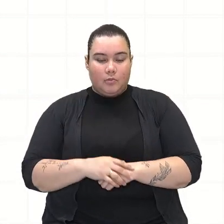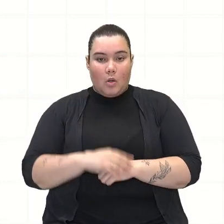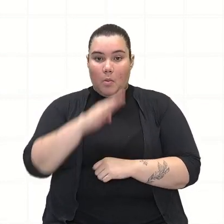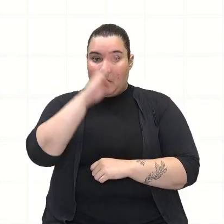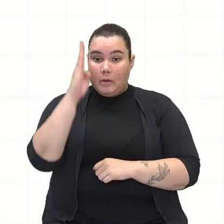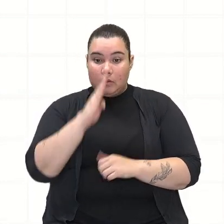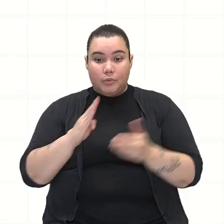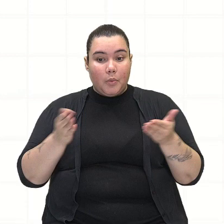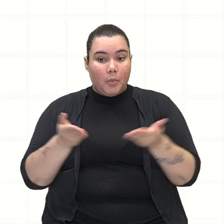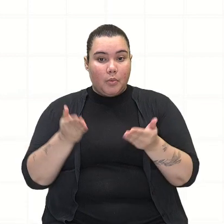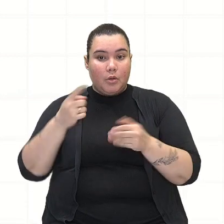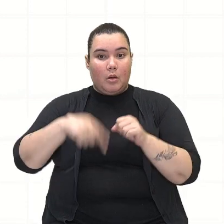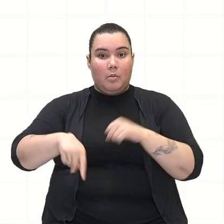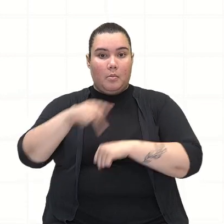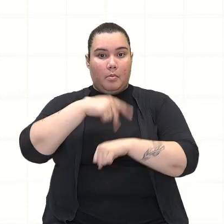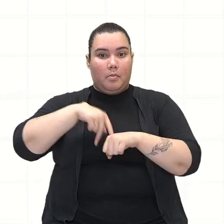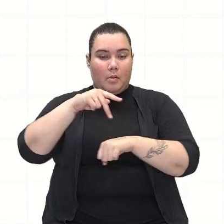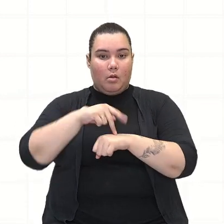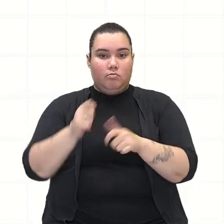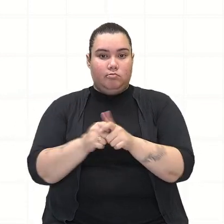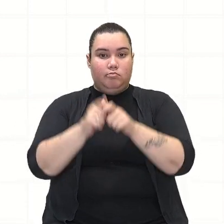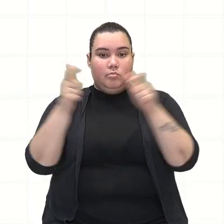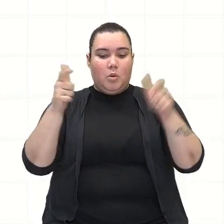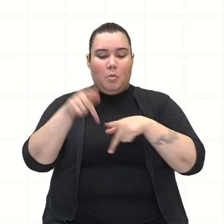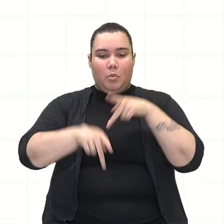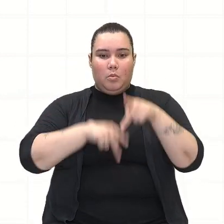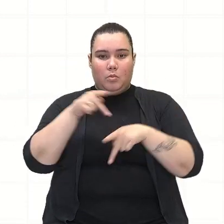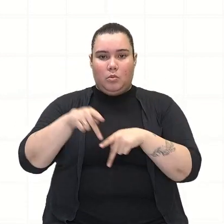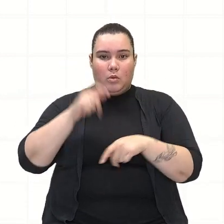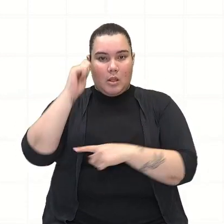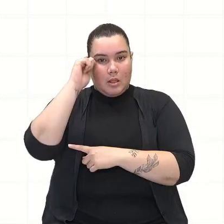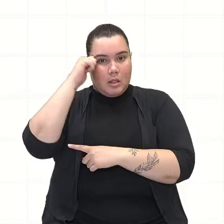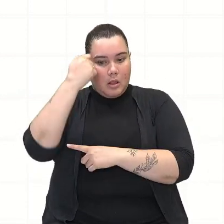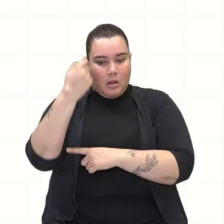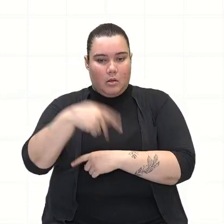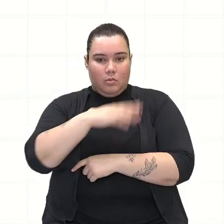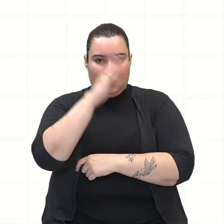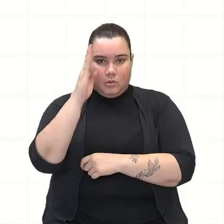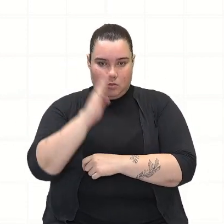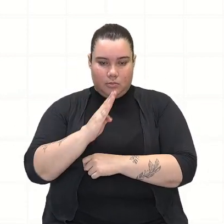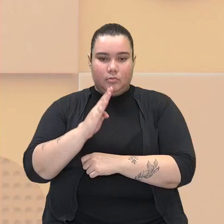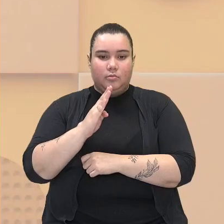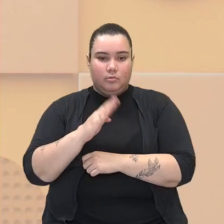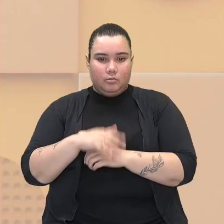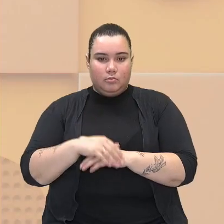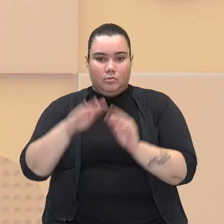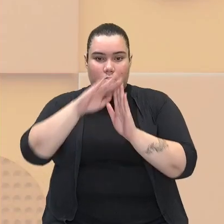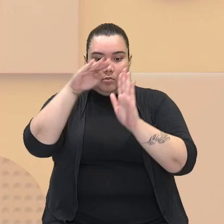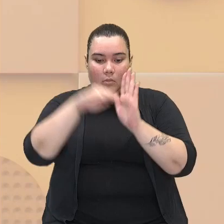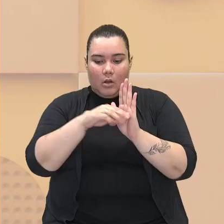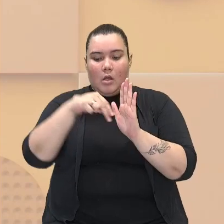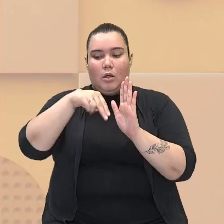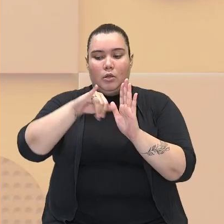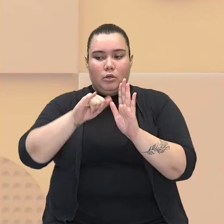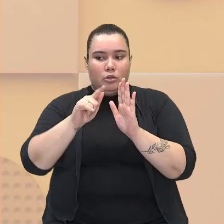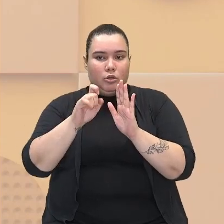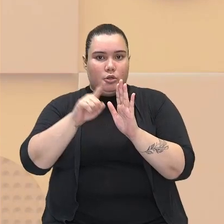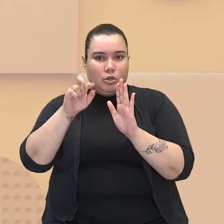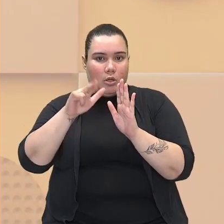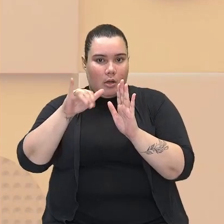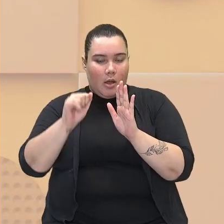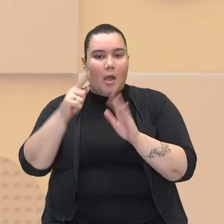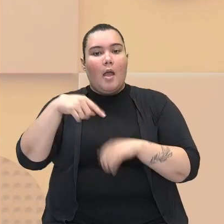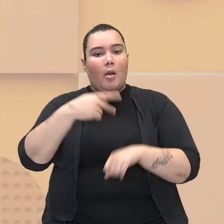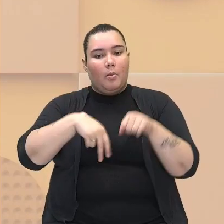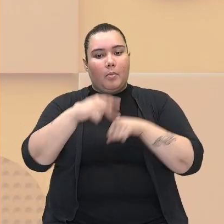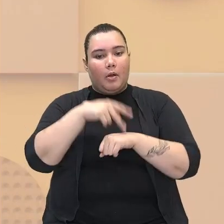hoje é o país com a maior população negra fora da África. Ele perde apenas para a Nigéria, que é um país africano. Então, para a